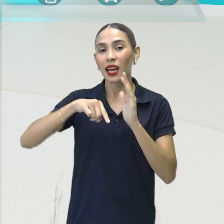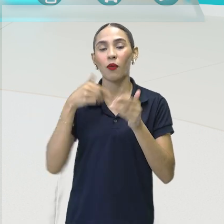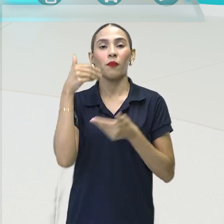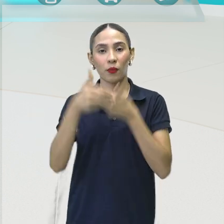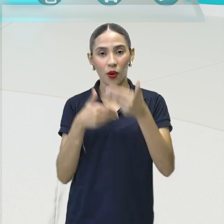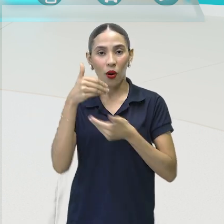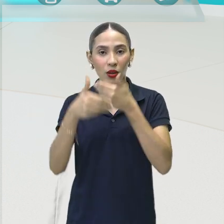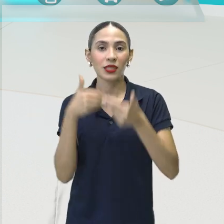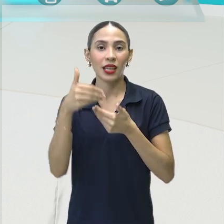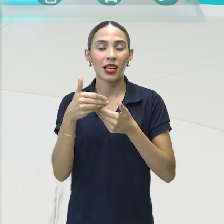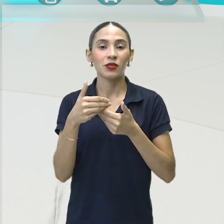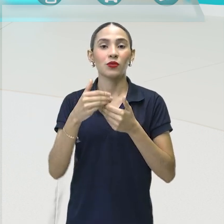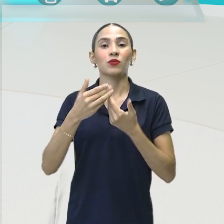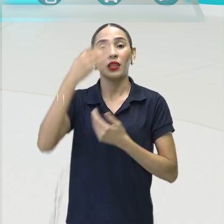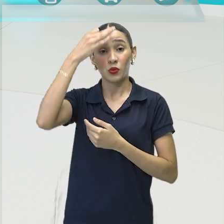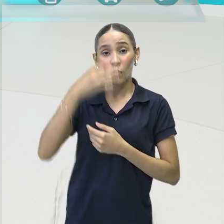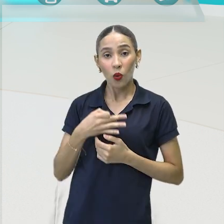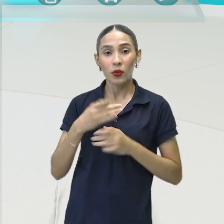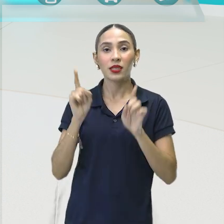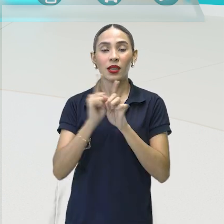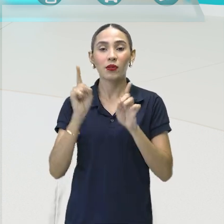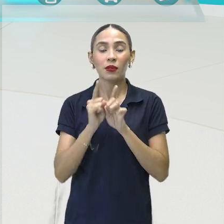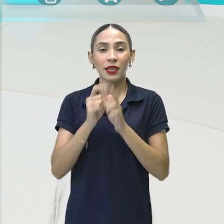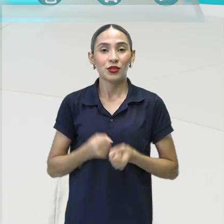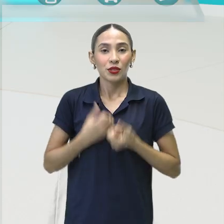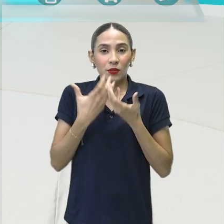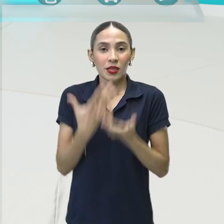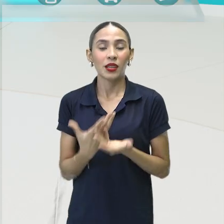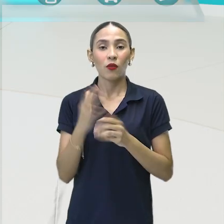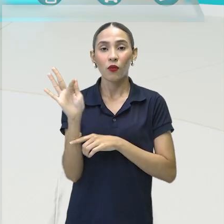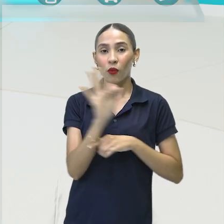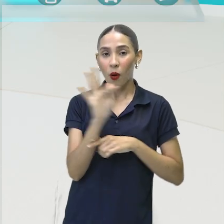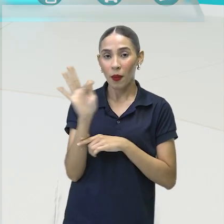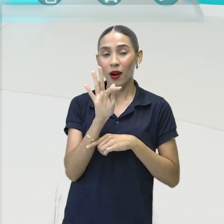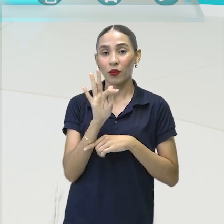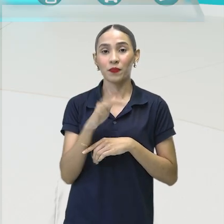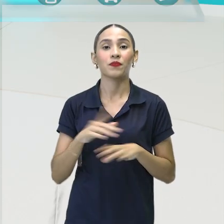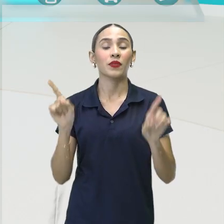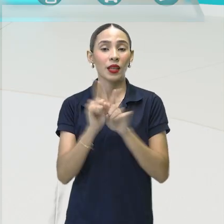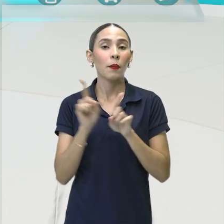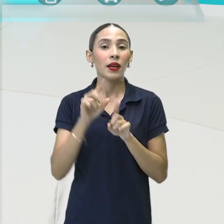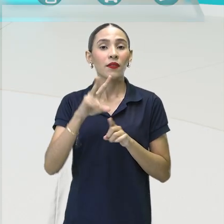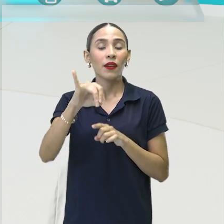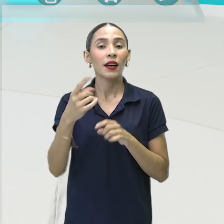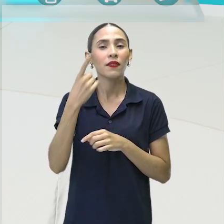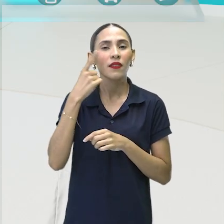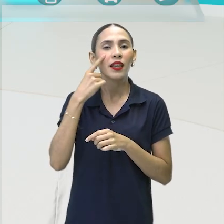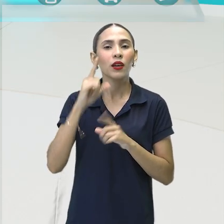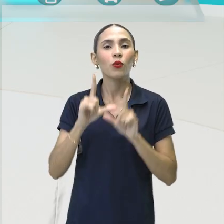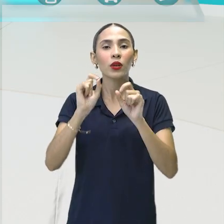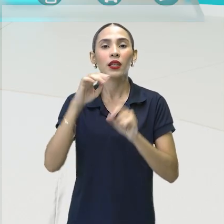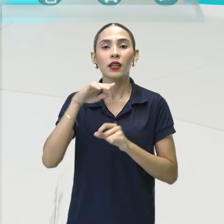um processo de compreensão de expressões formais. E aqui a gente vai ver o